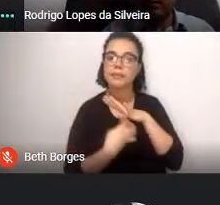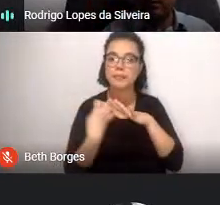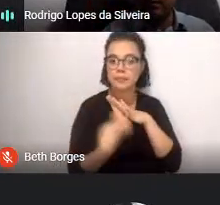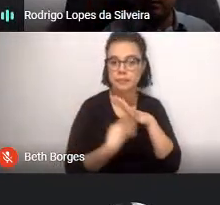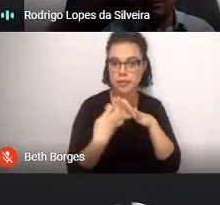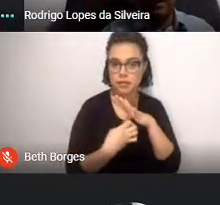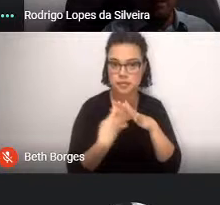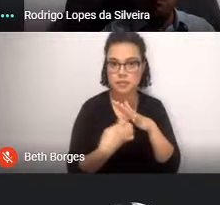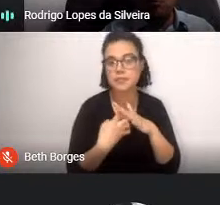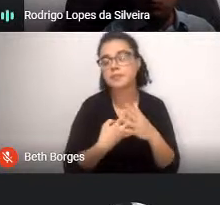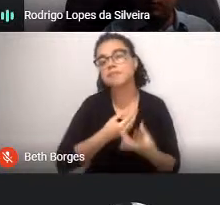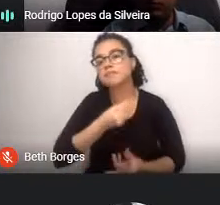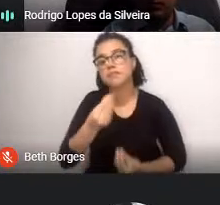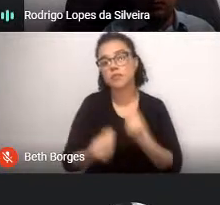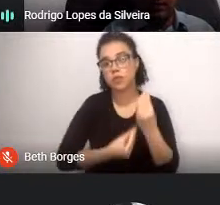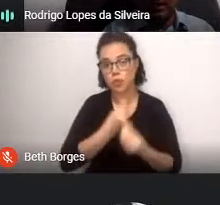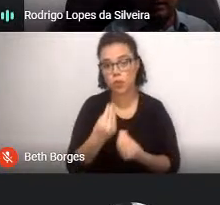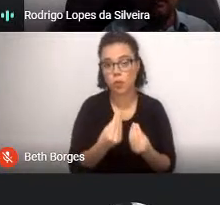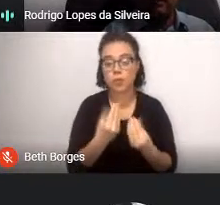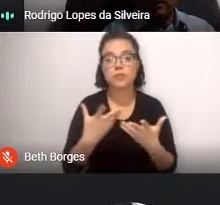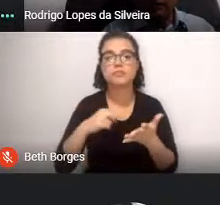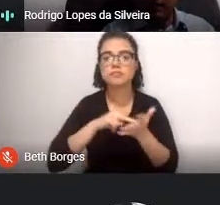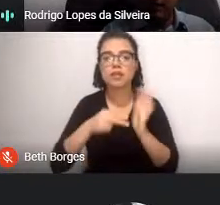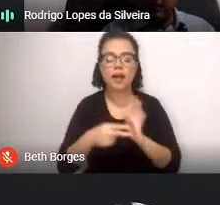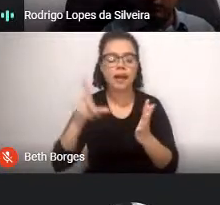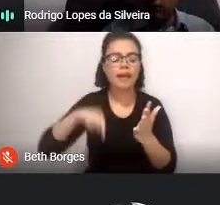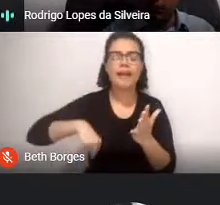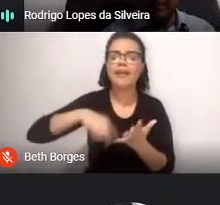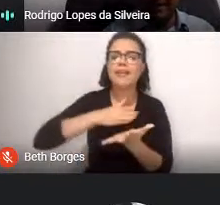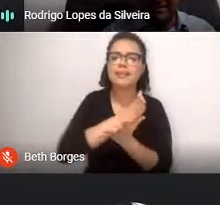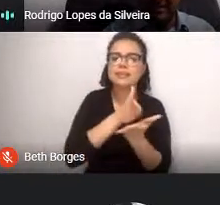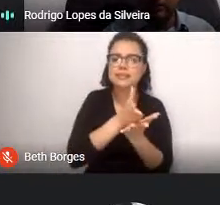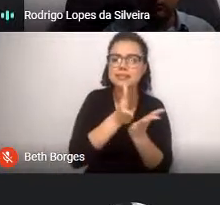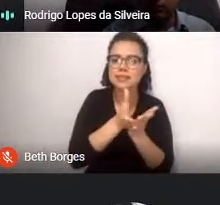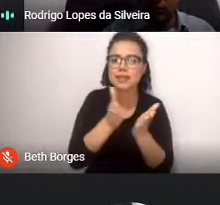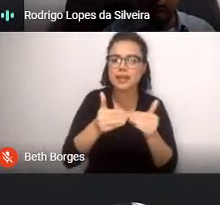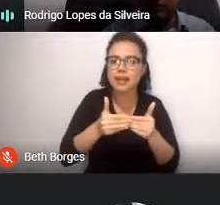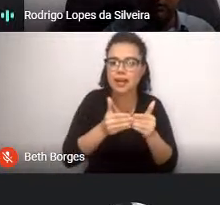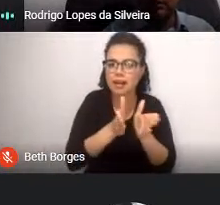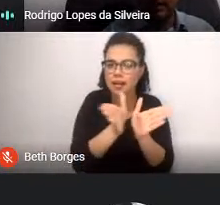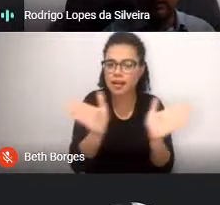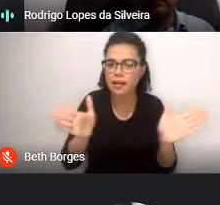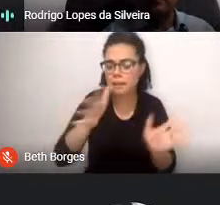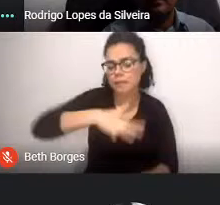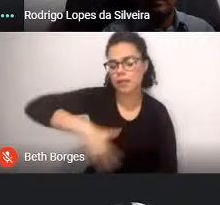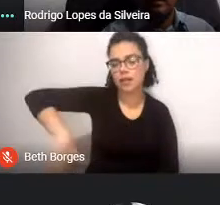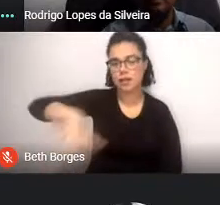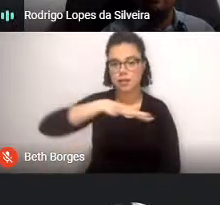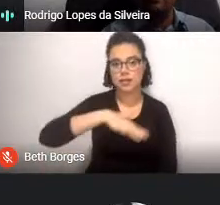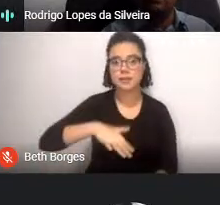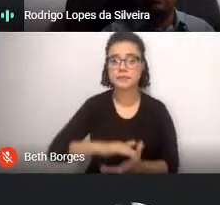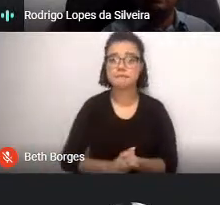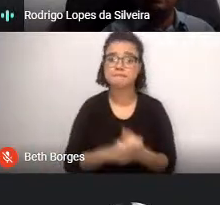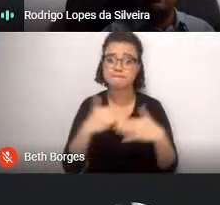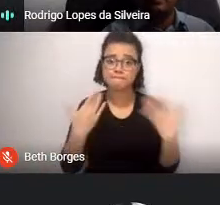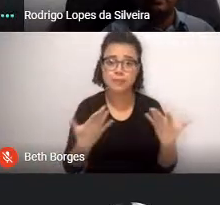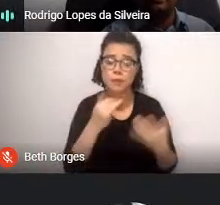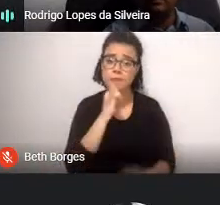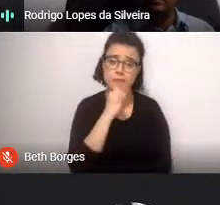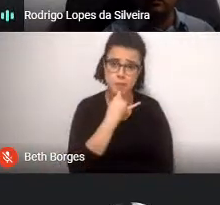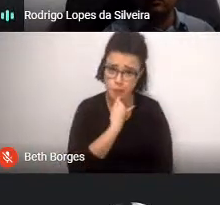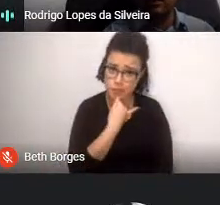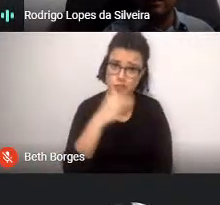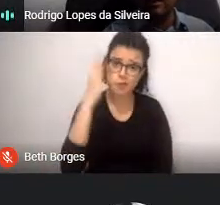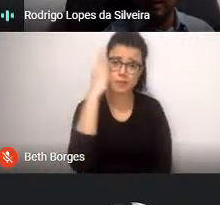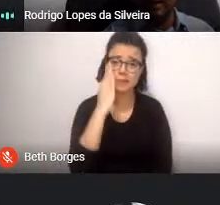né? Ou seja, é muito ampla a área. Infelizmente, no Brasil hoje, tá? A hipnose, ela